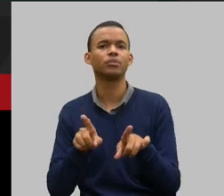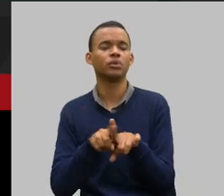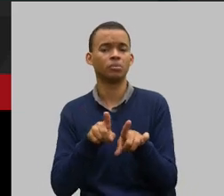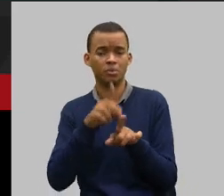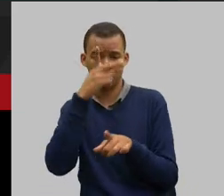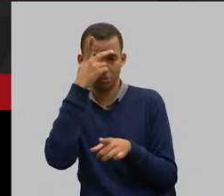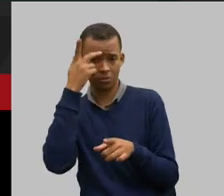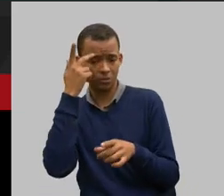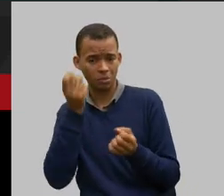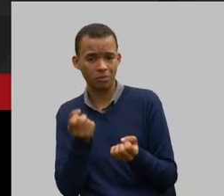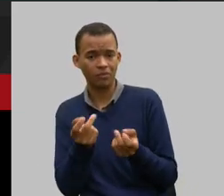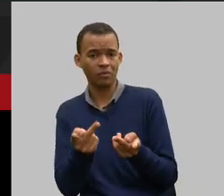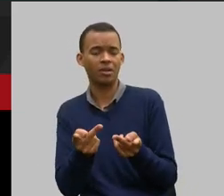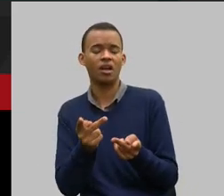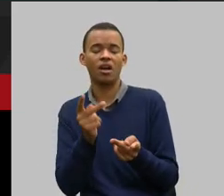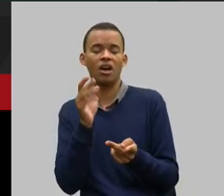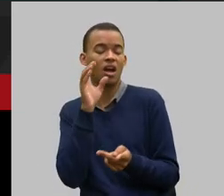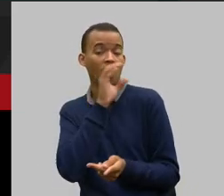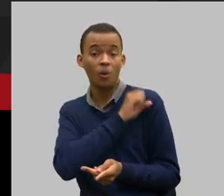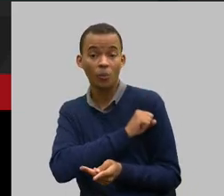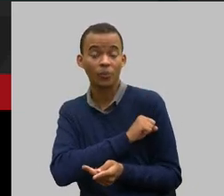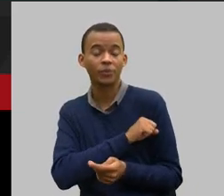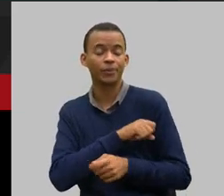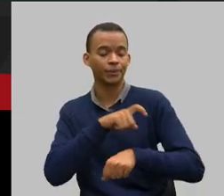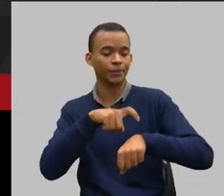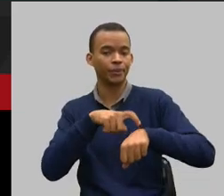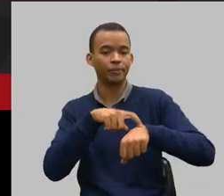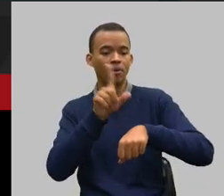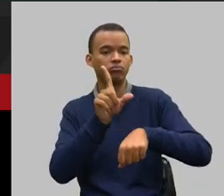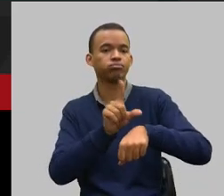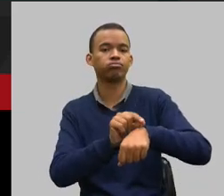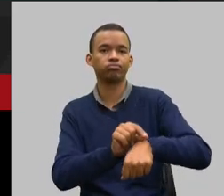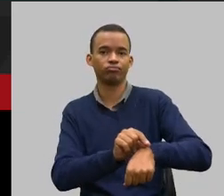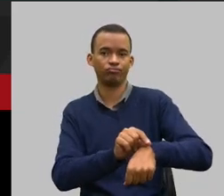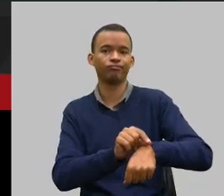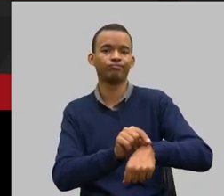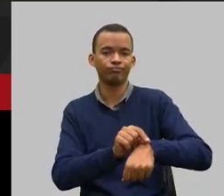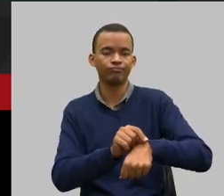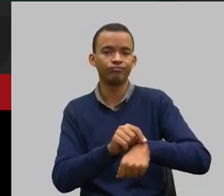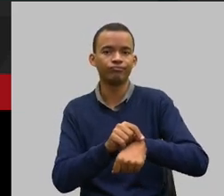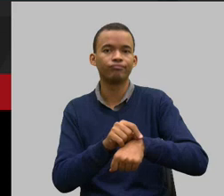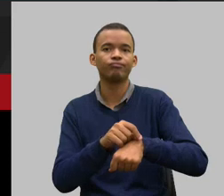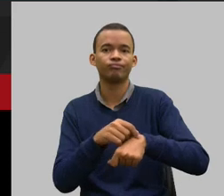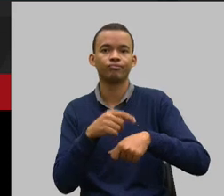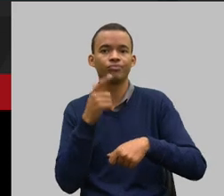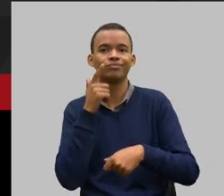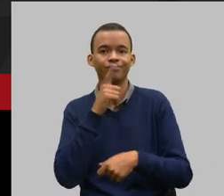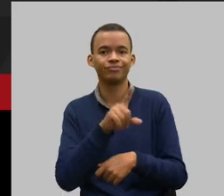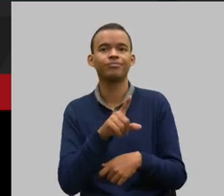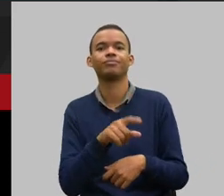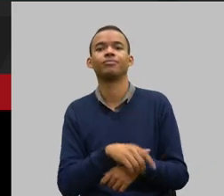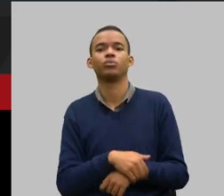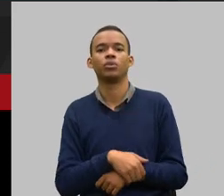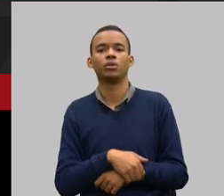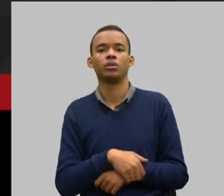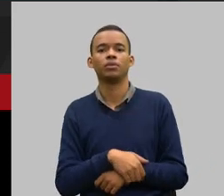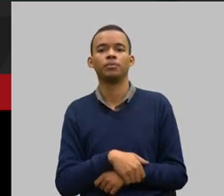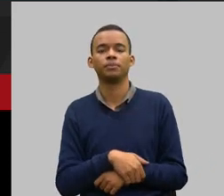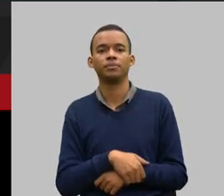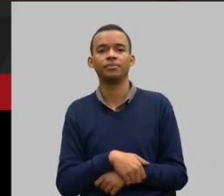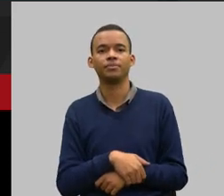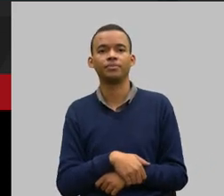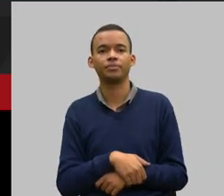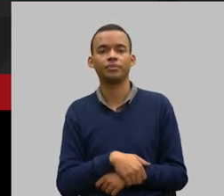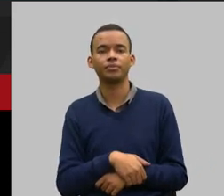menos tempo aguardando né Acho que não só para quem empreende mas para todo ser humano o